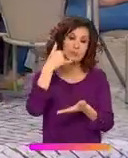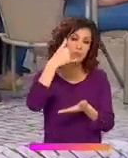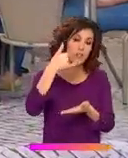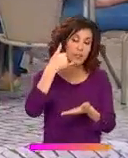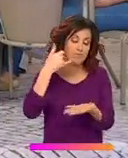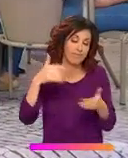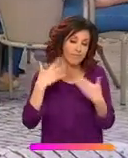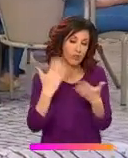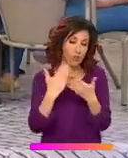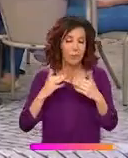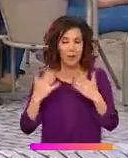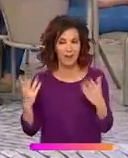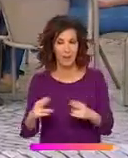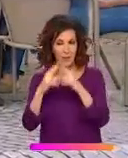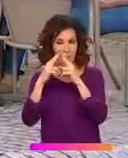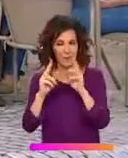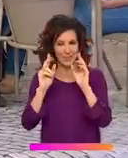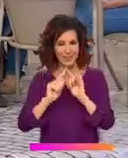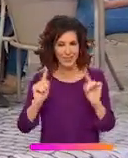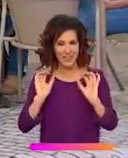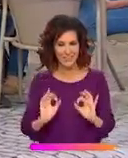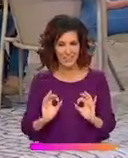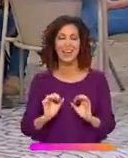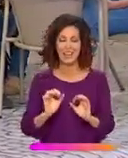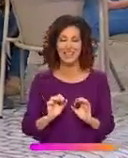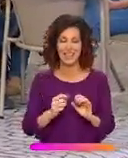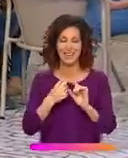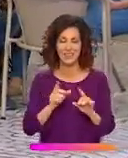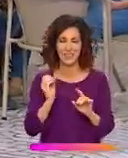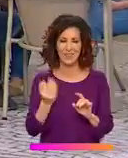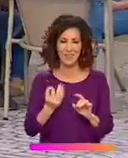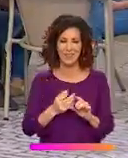Foram-se ver, mas assim é diferente, não é? É totalmente diferente. Assim é diferente. Totalmente.